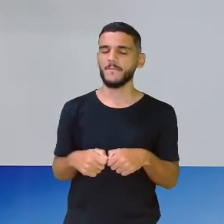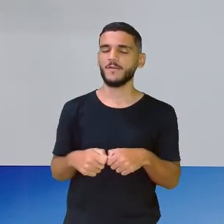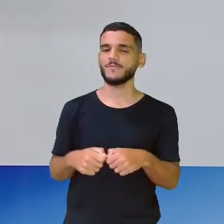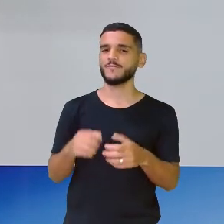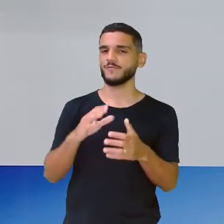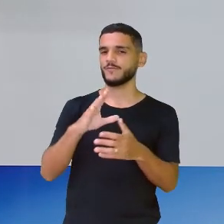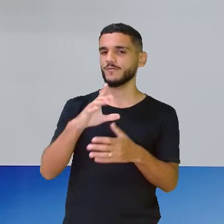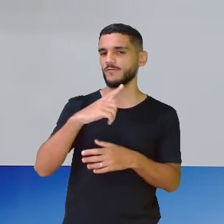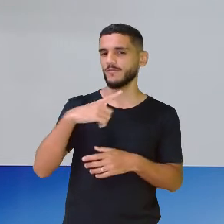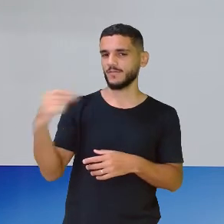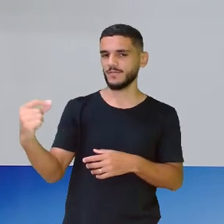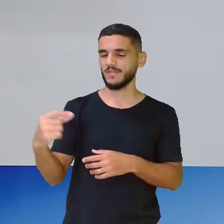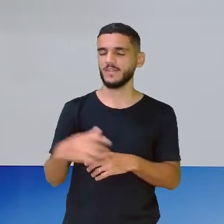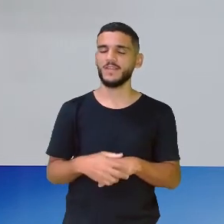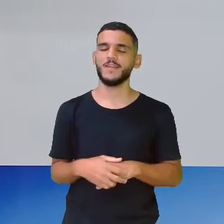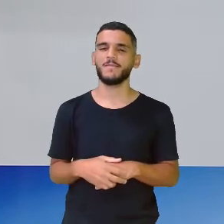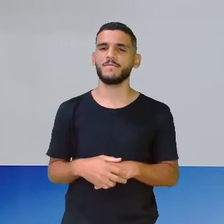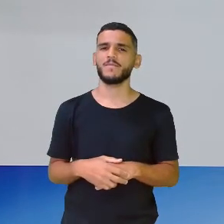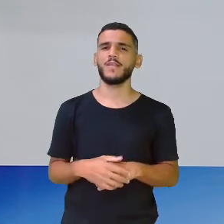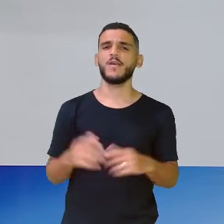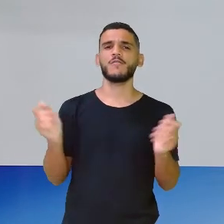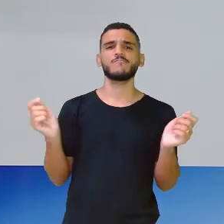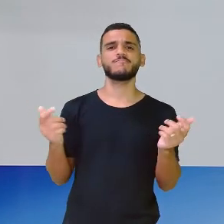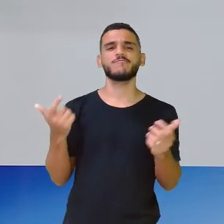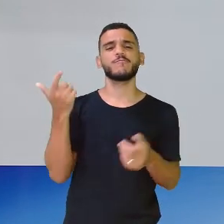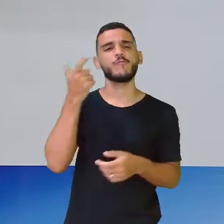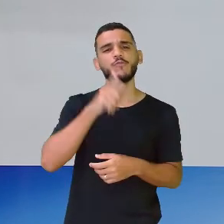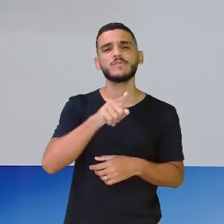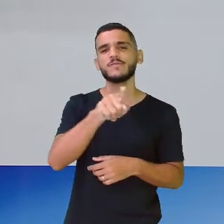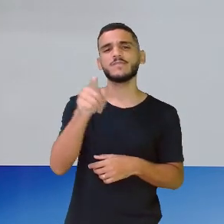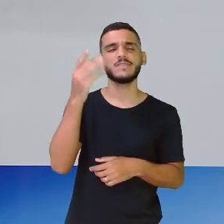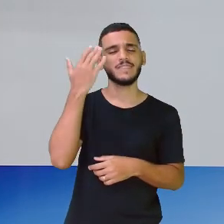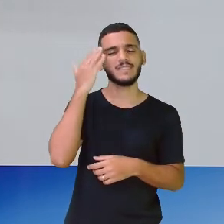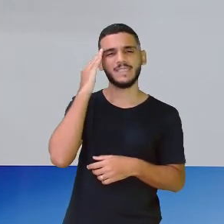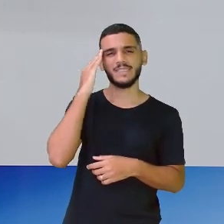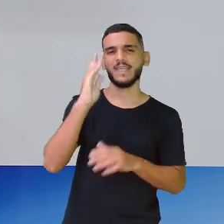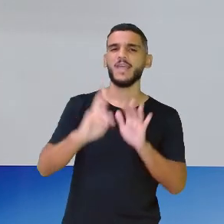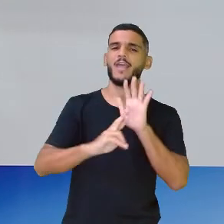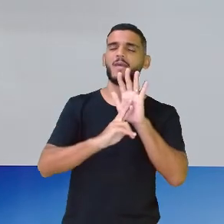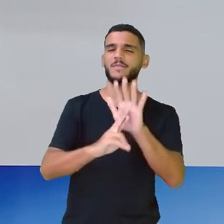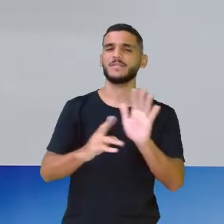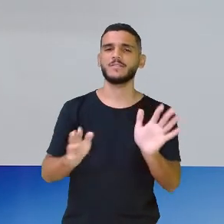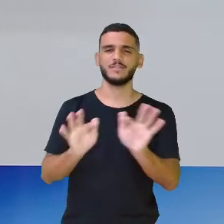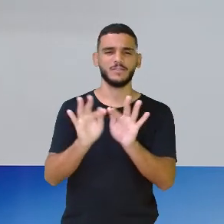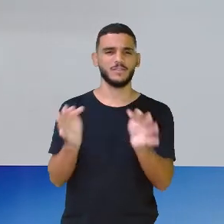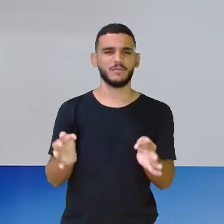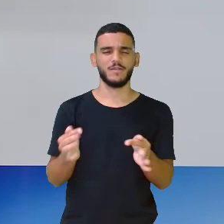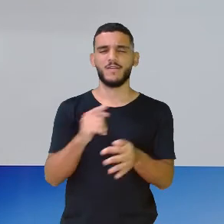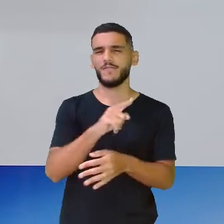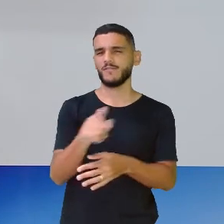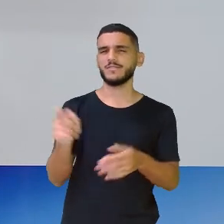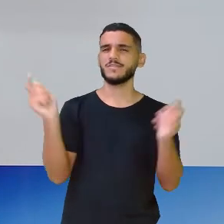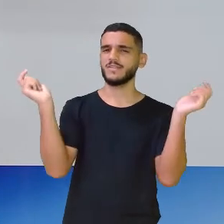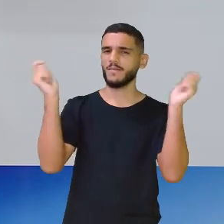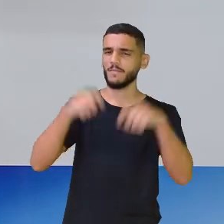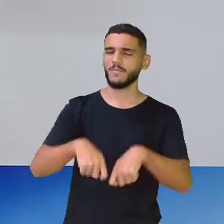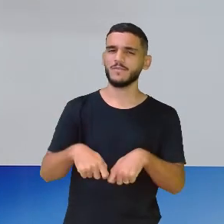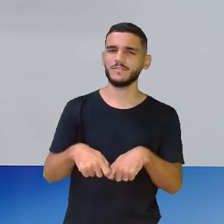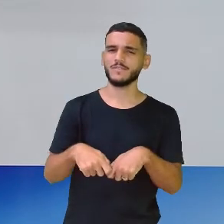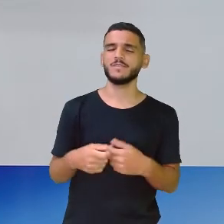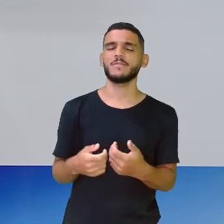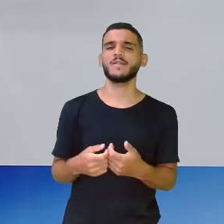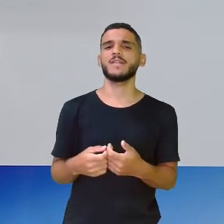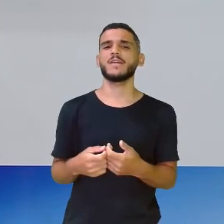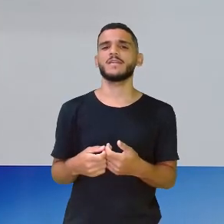consigo fazer com que você entenda essa questão das representações. Você já consegue identificar